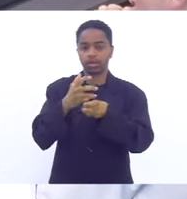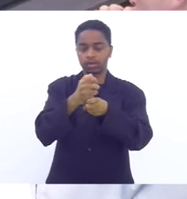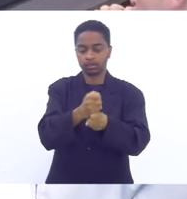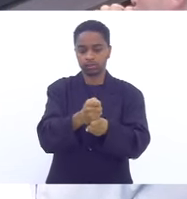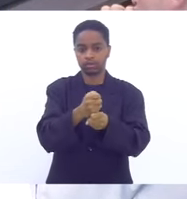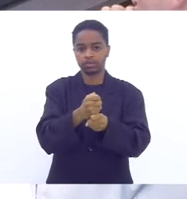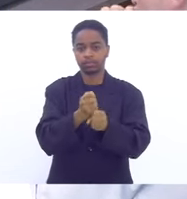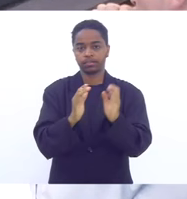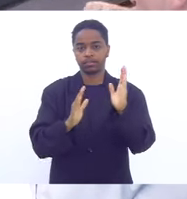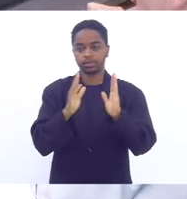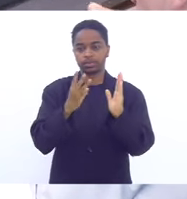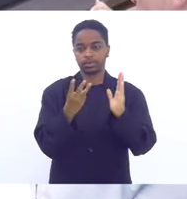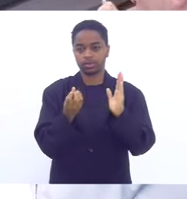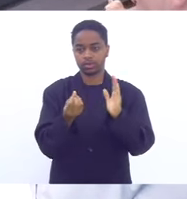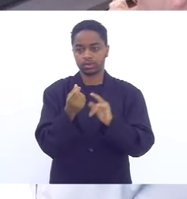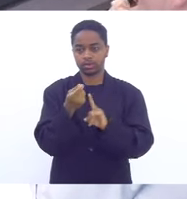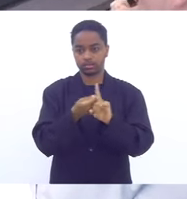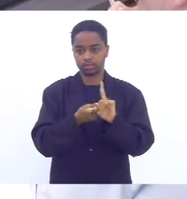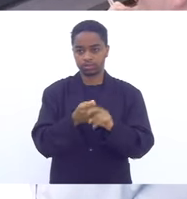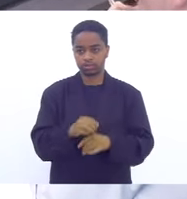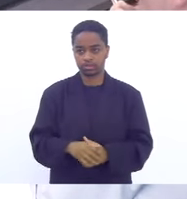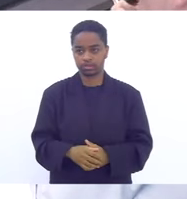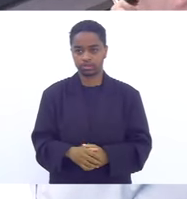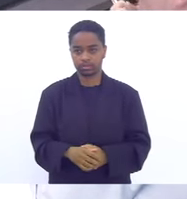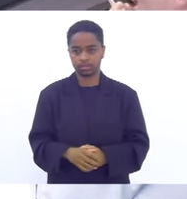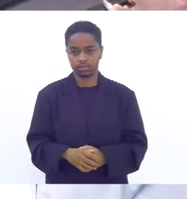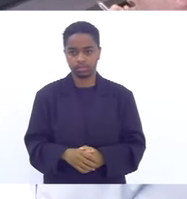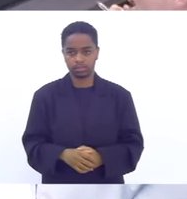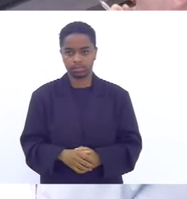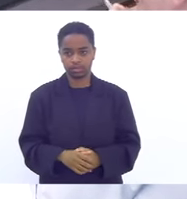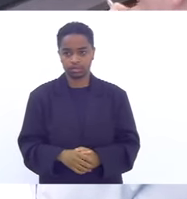nos últimos 36 meses.